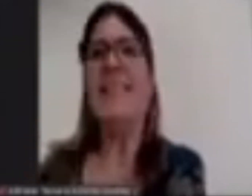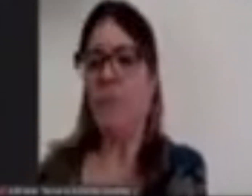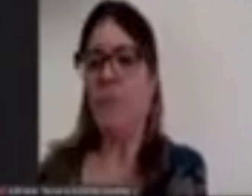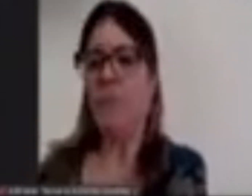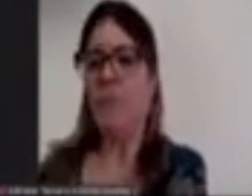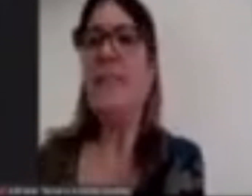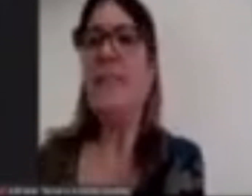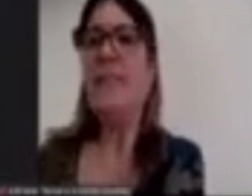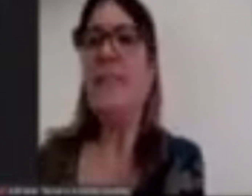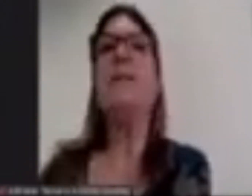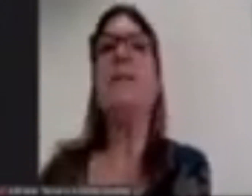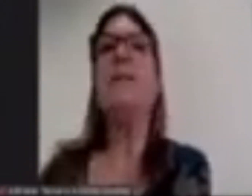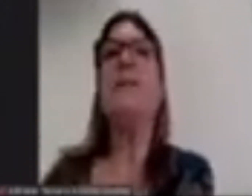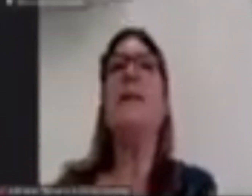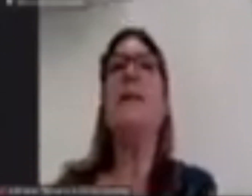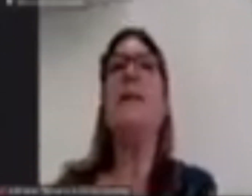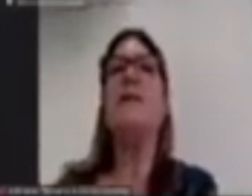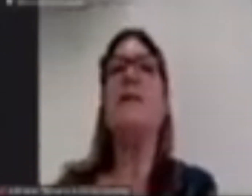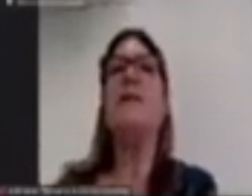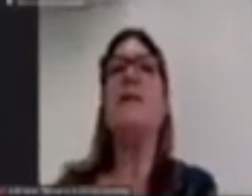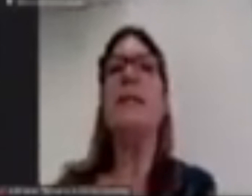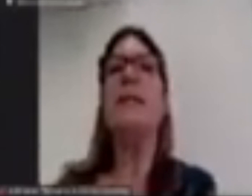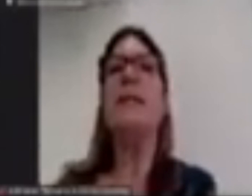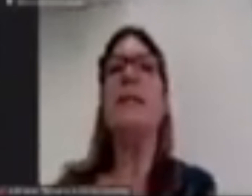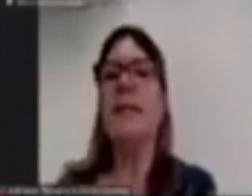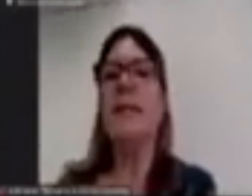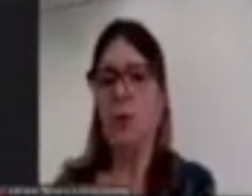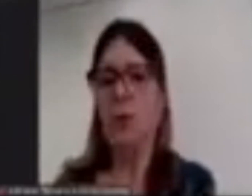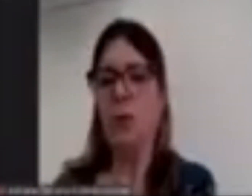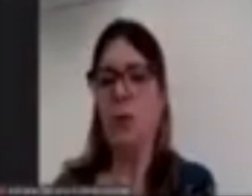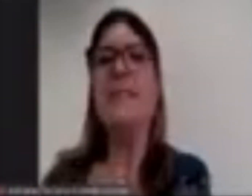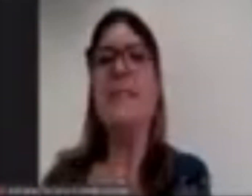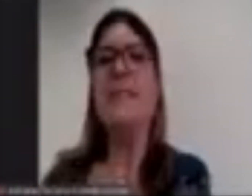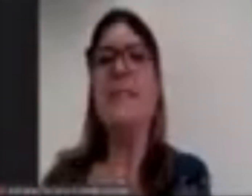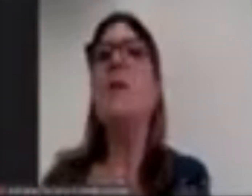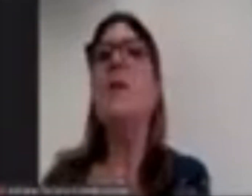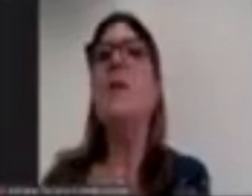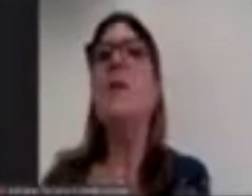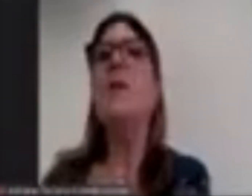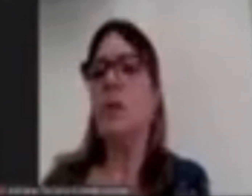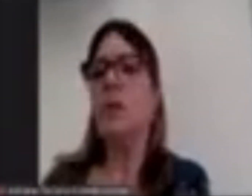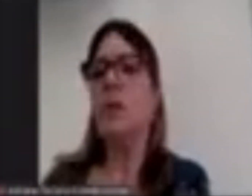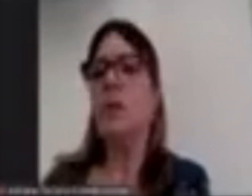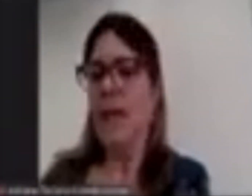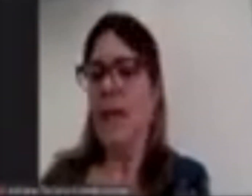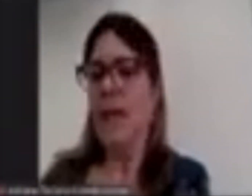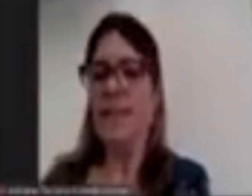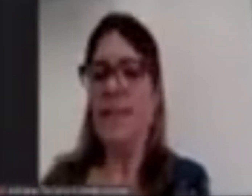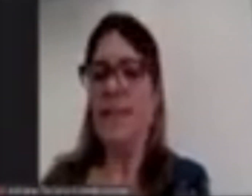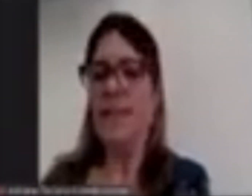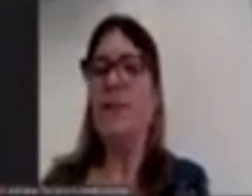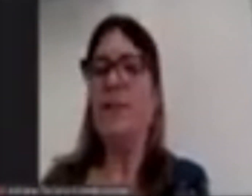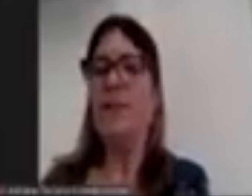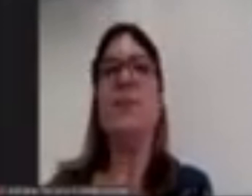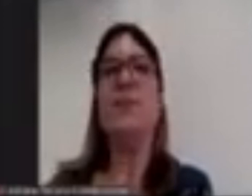leitura. Além disso, nós tivemos também a publicação da Lei Complementar 1361, que trouxe também algumas novidades